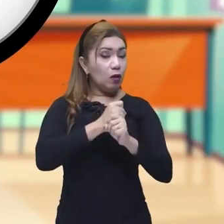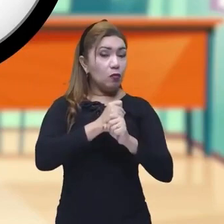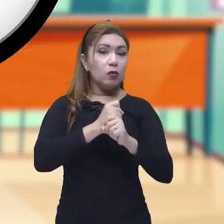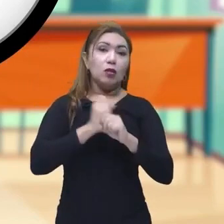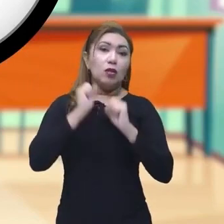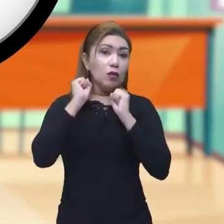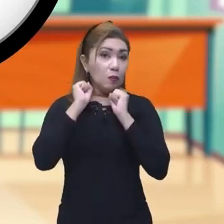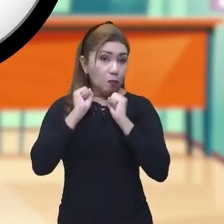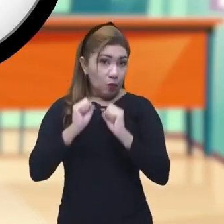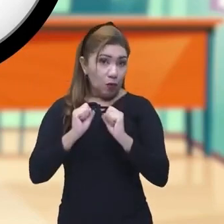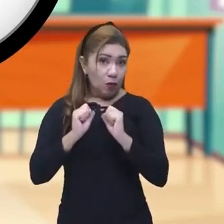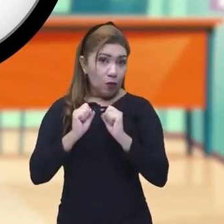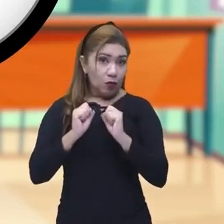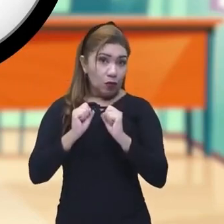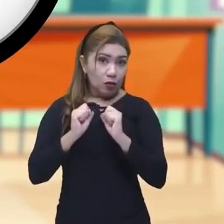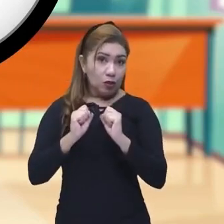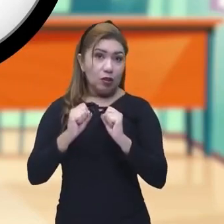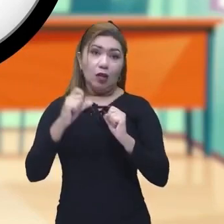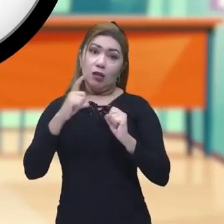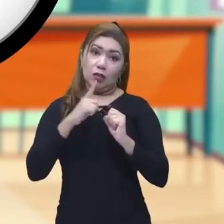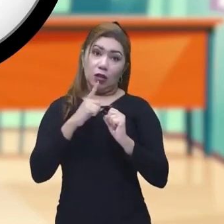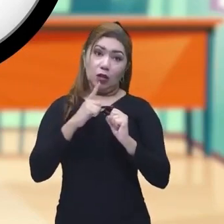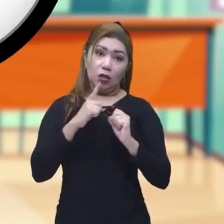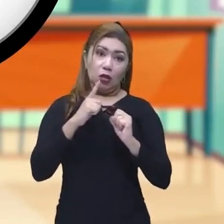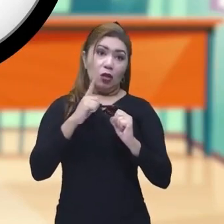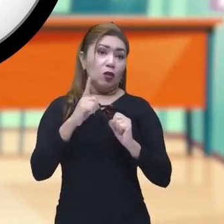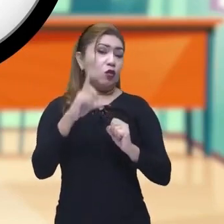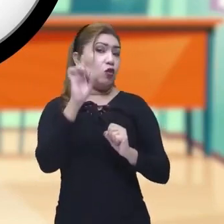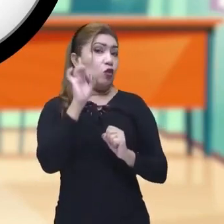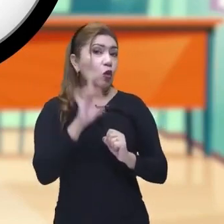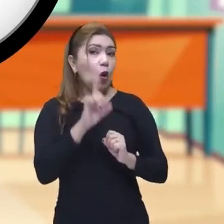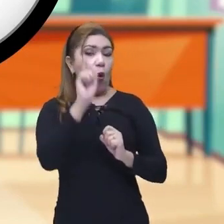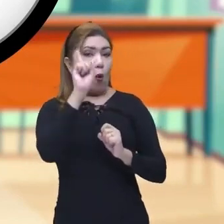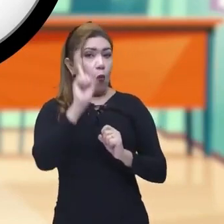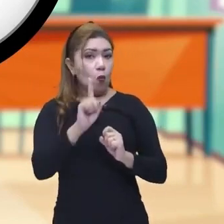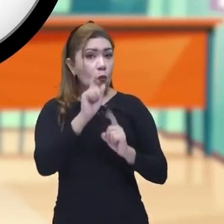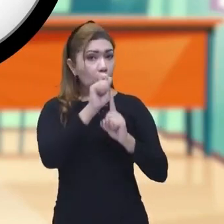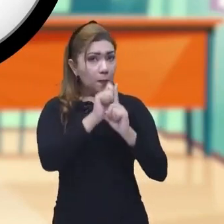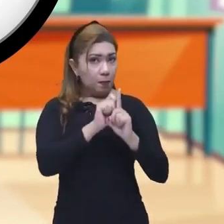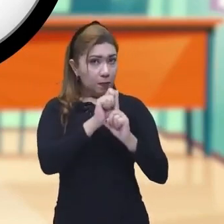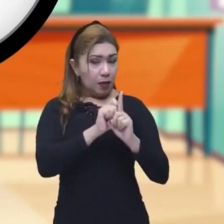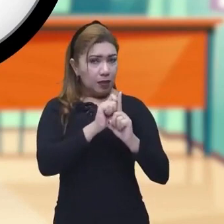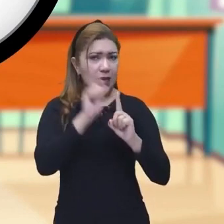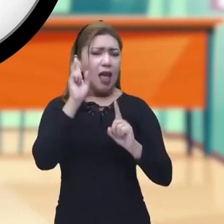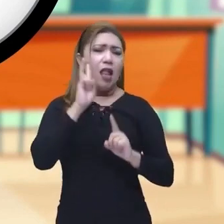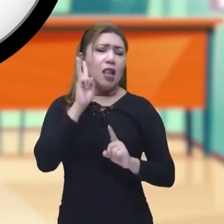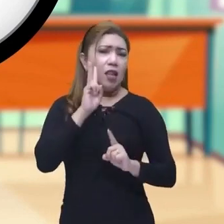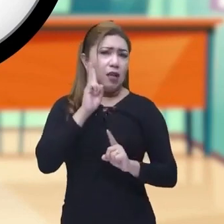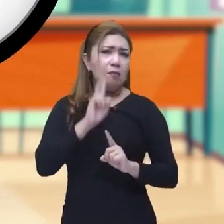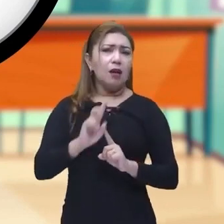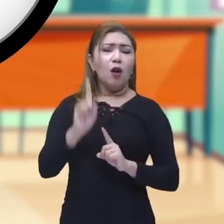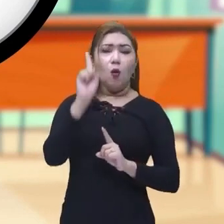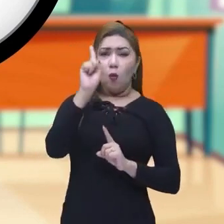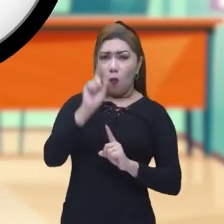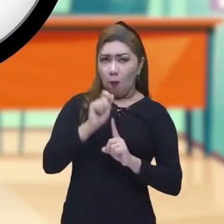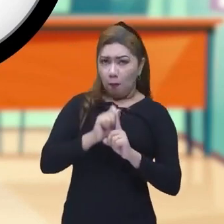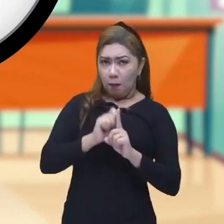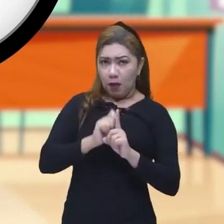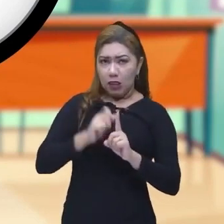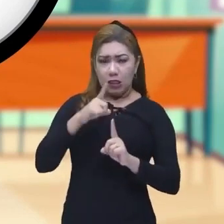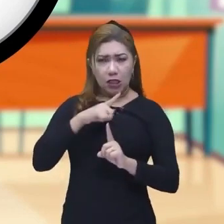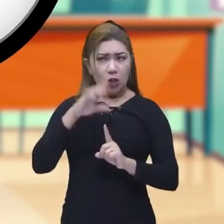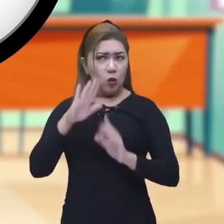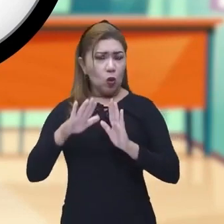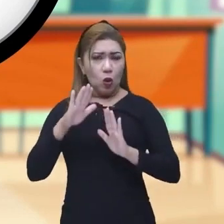pode ser particionado. Eu posso ter o calendário apenas com um mês e os 30 dias. Lembra da nossa última aula? Um mês, geralmente, tem quantos dias?